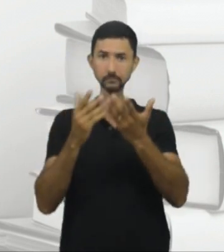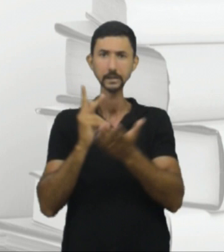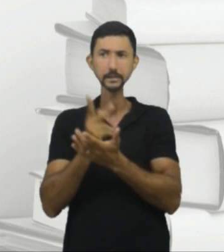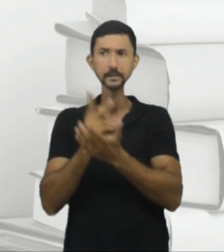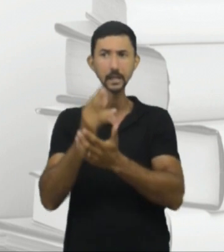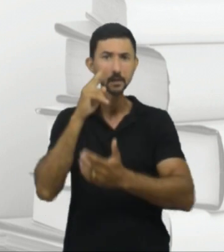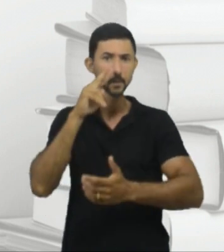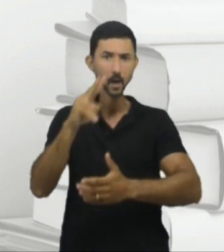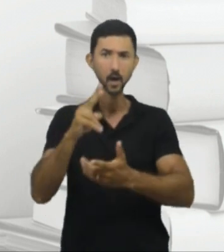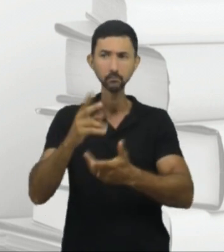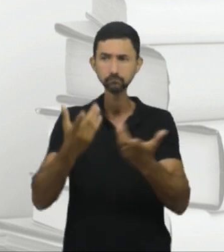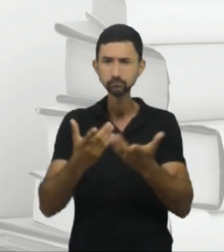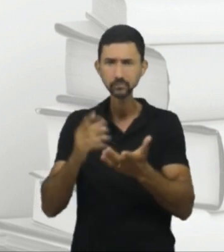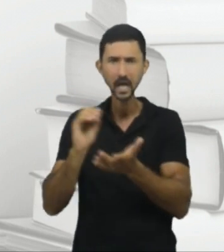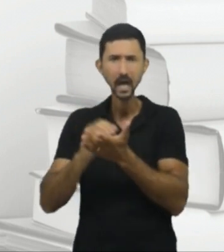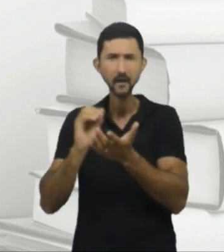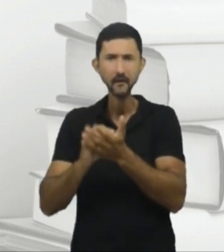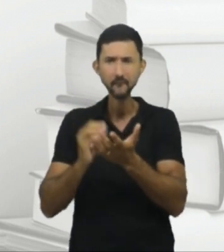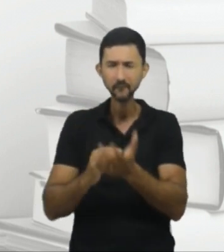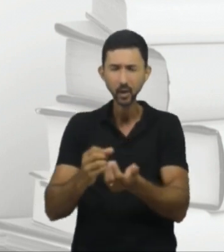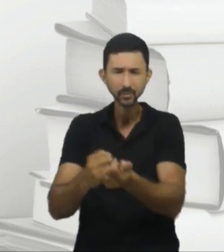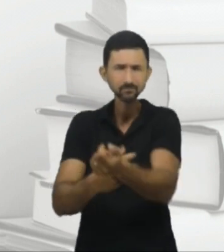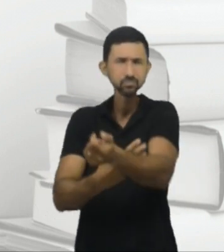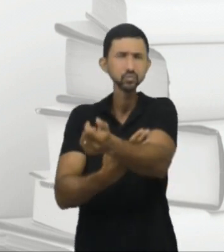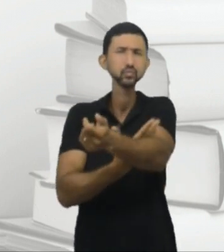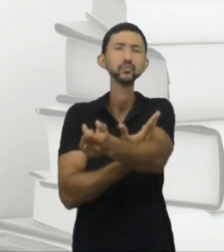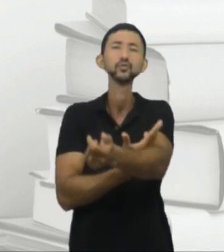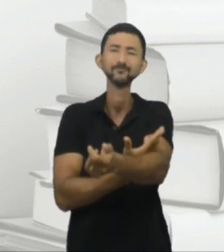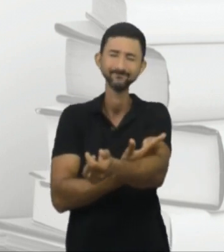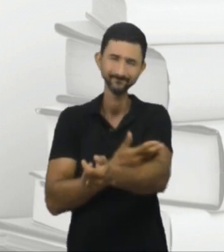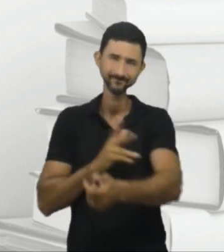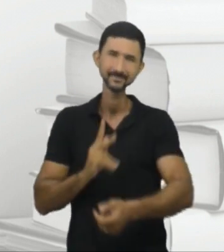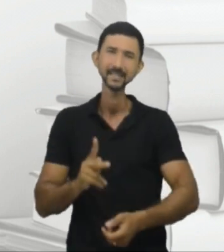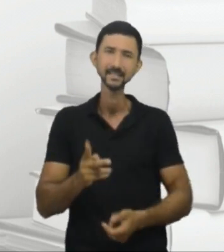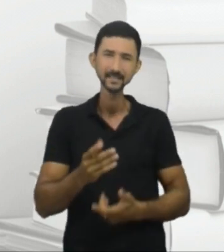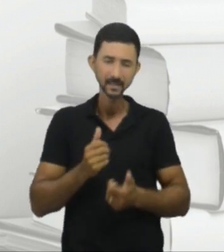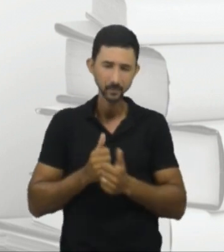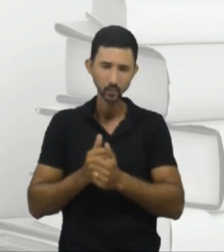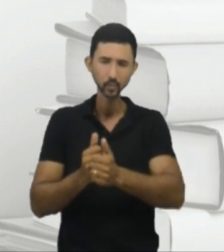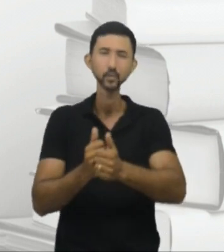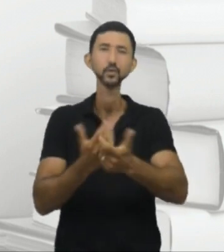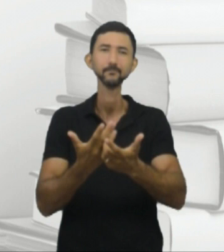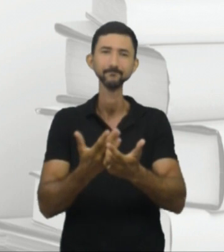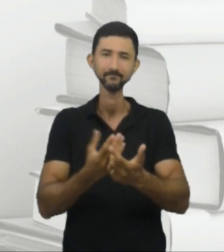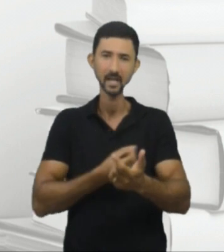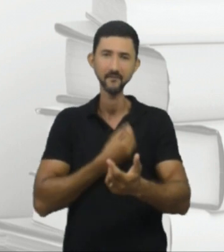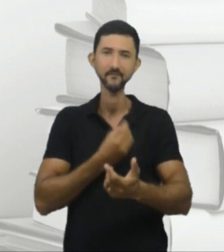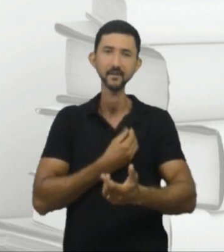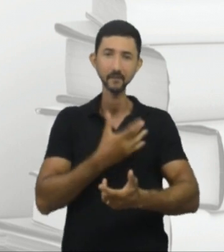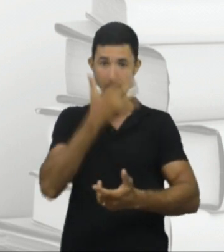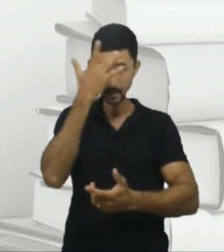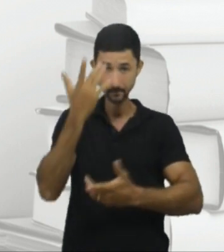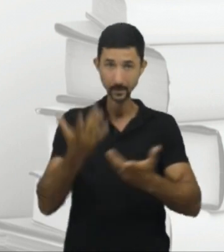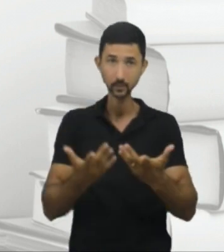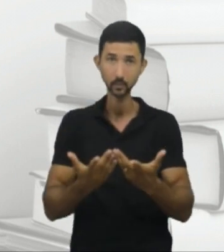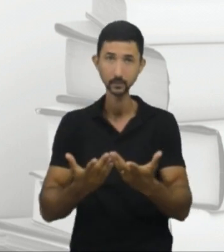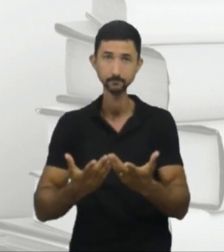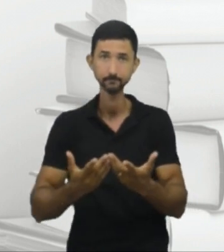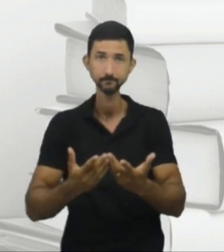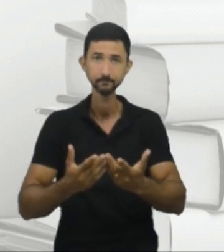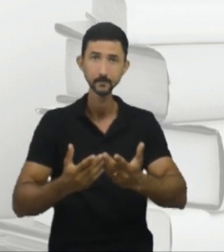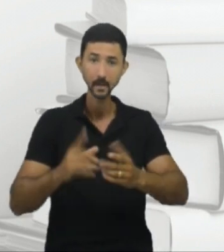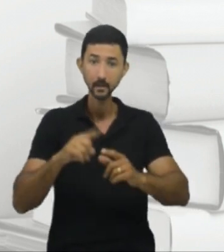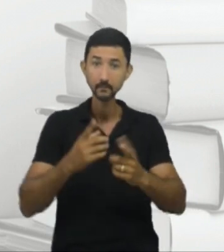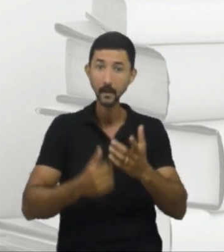a intolerância e a falta de sensibilidade sempre perseguem quem ainda está vivo. Essa é a